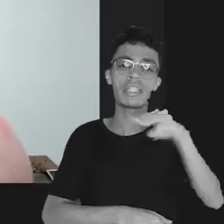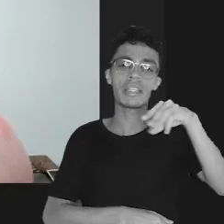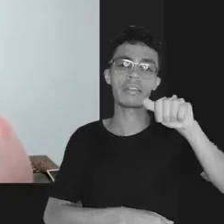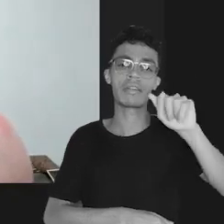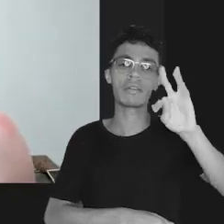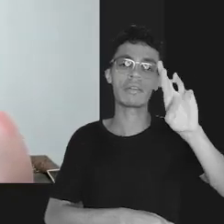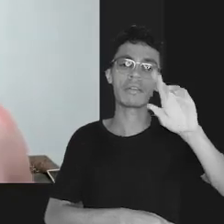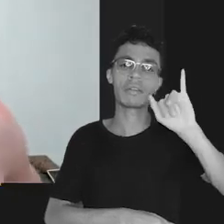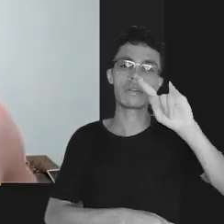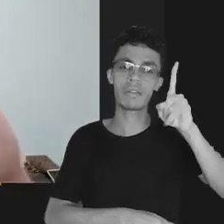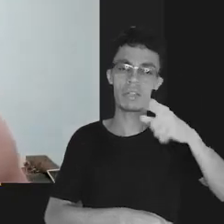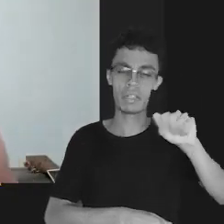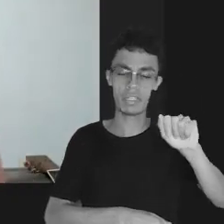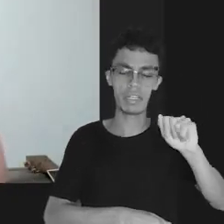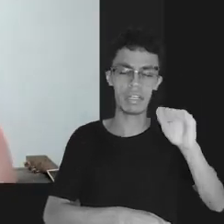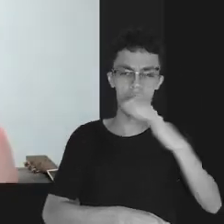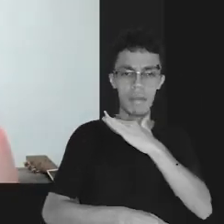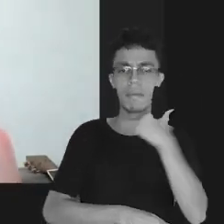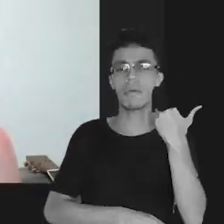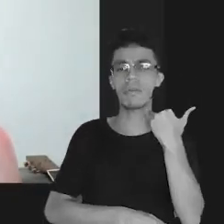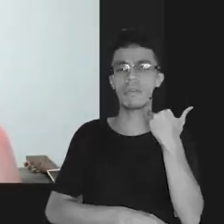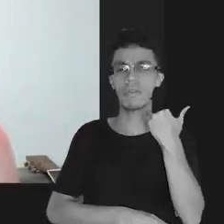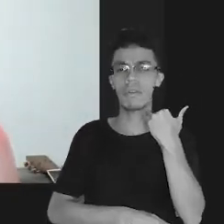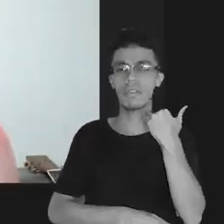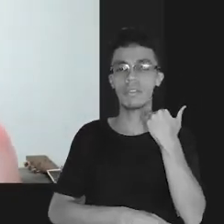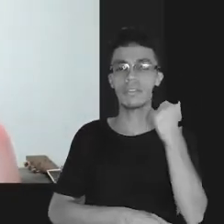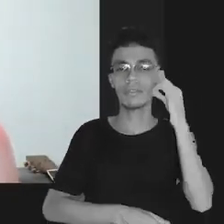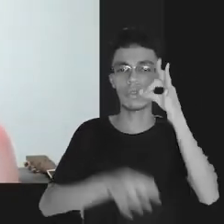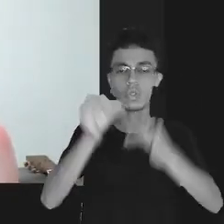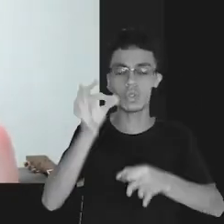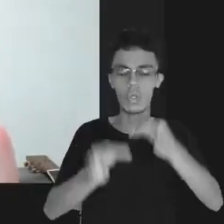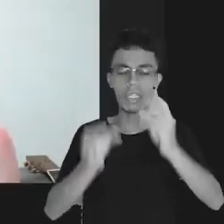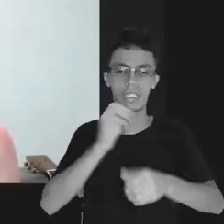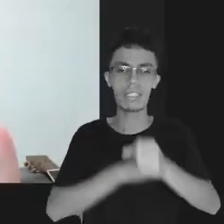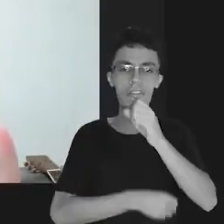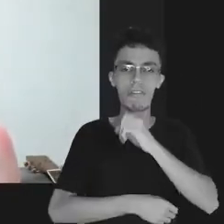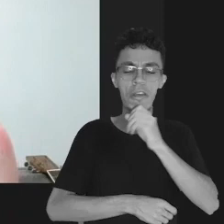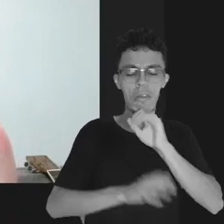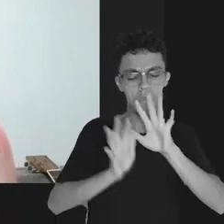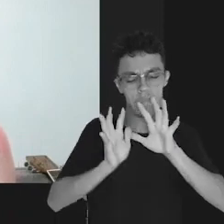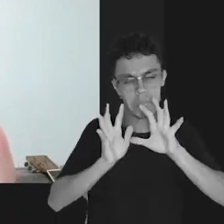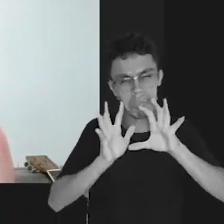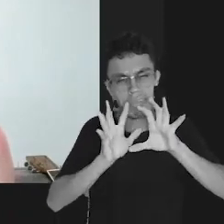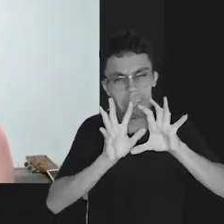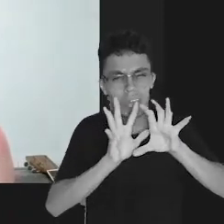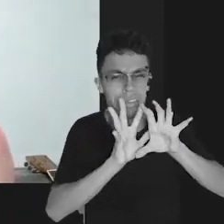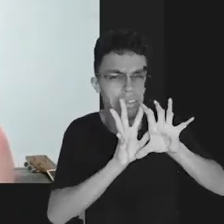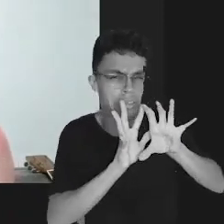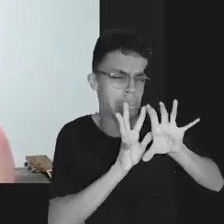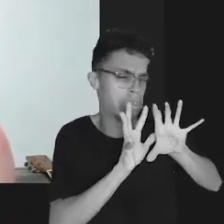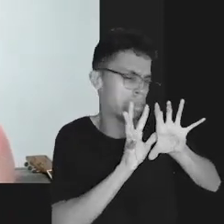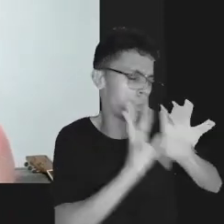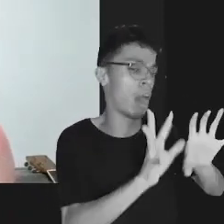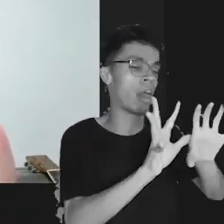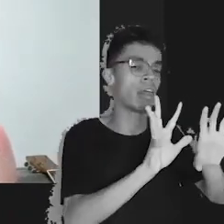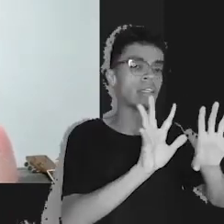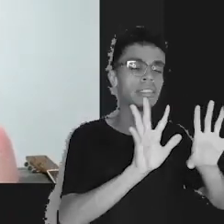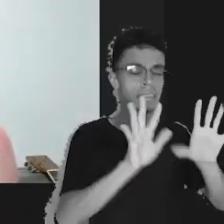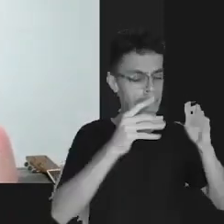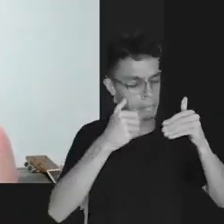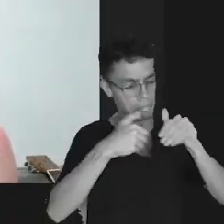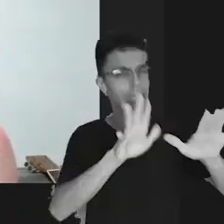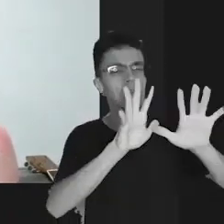sexo. a morte. Juiz velho empurrando o trapezista para fora. Com